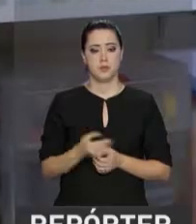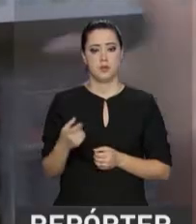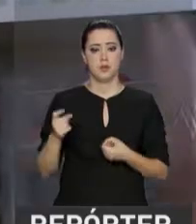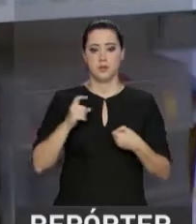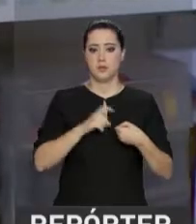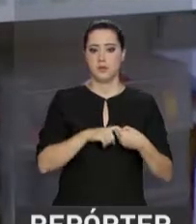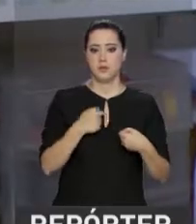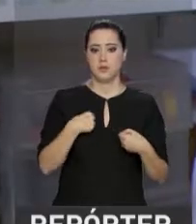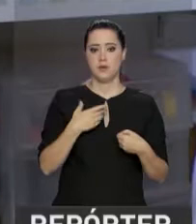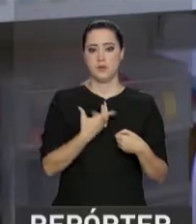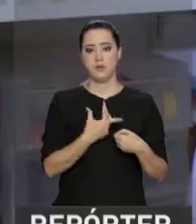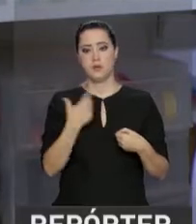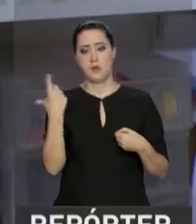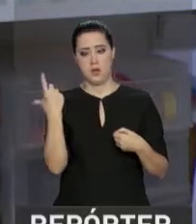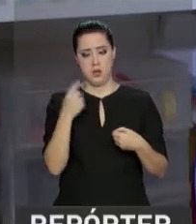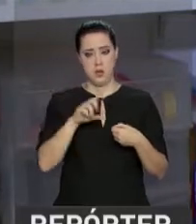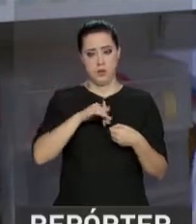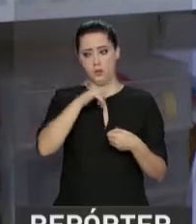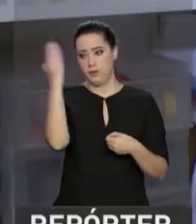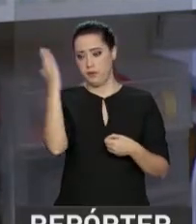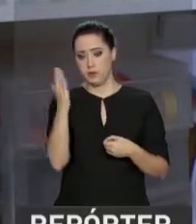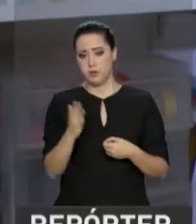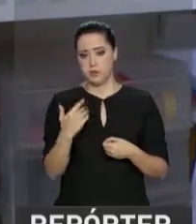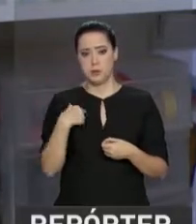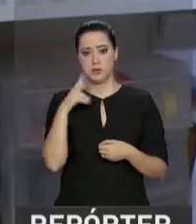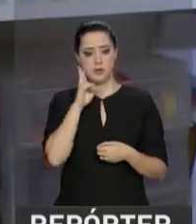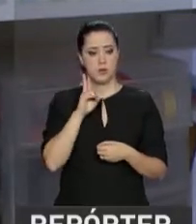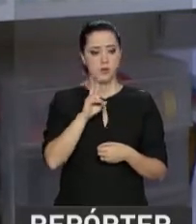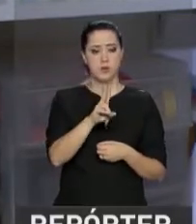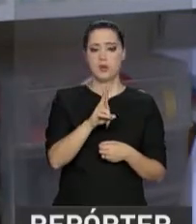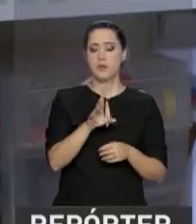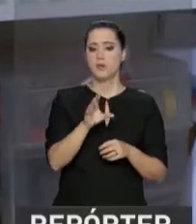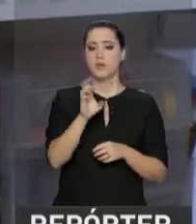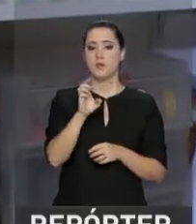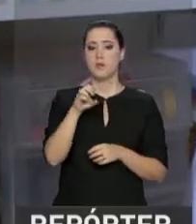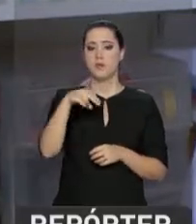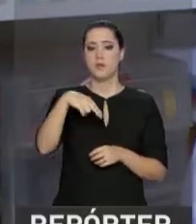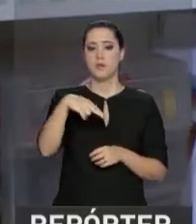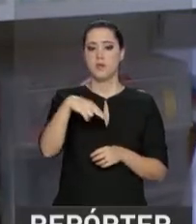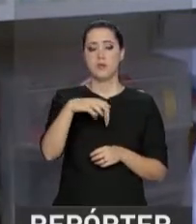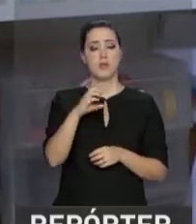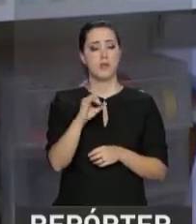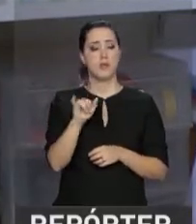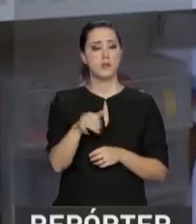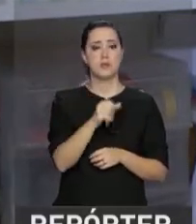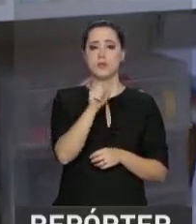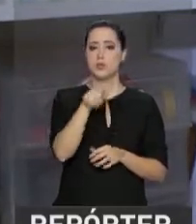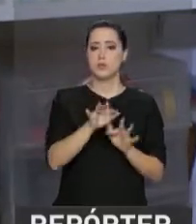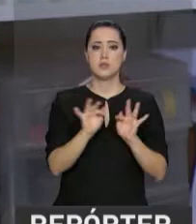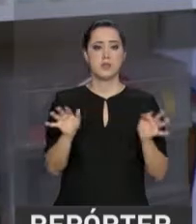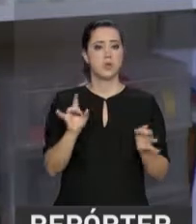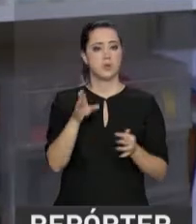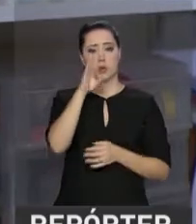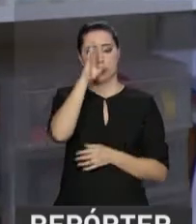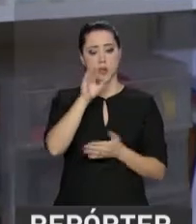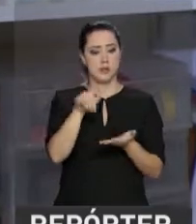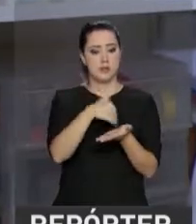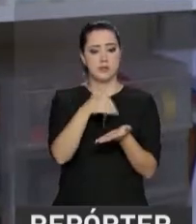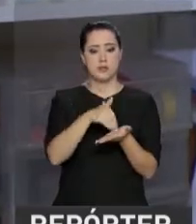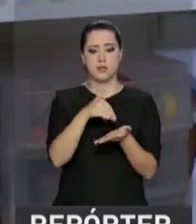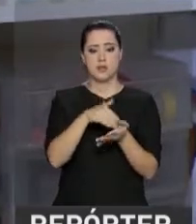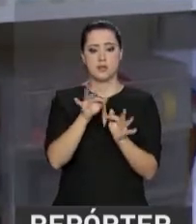voltei porque morei fora eu percebi que seja uma alternativa muito simples você tinha que fazer a inscrição no site e